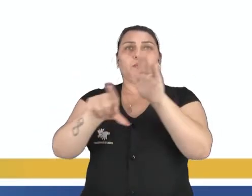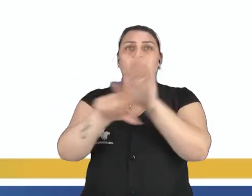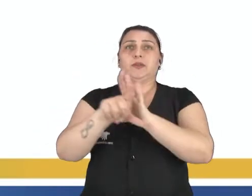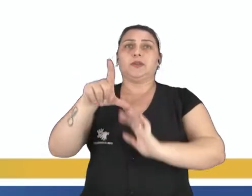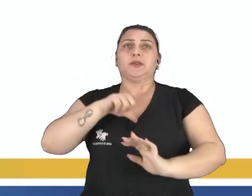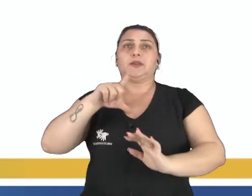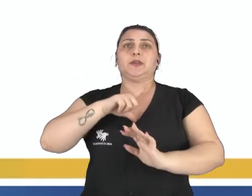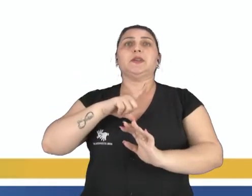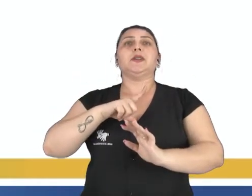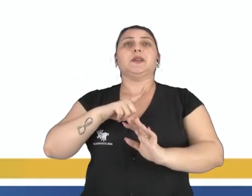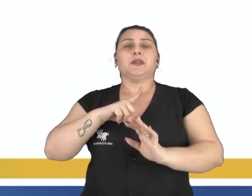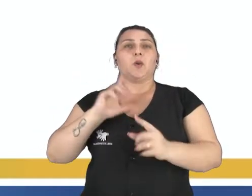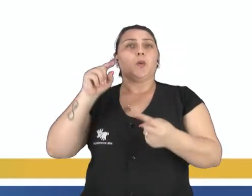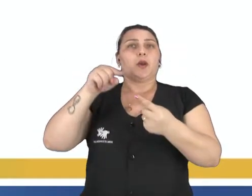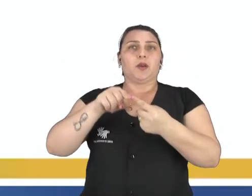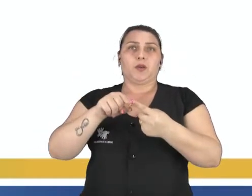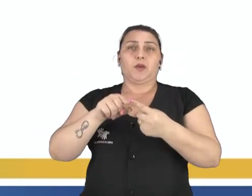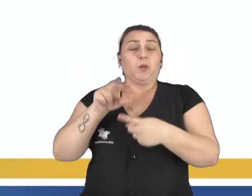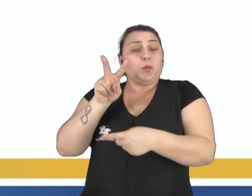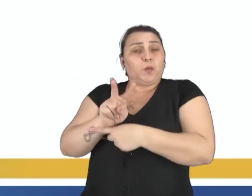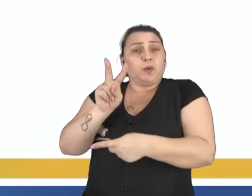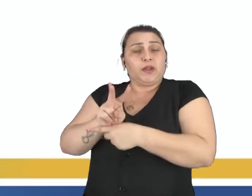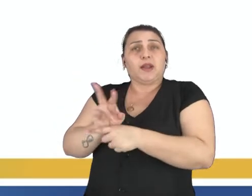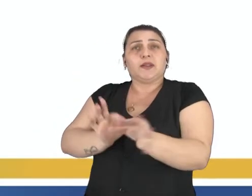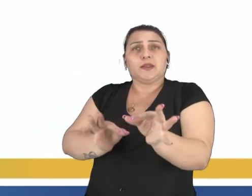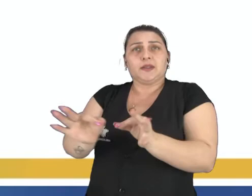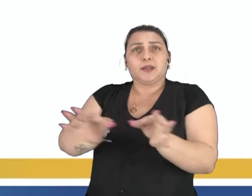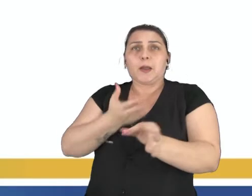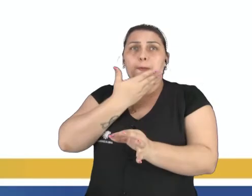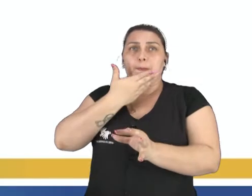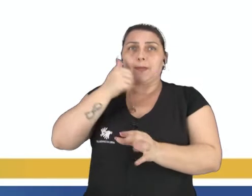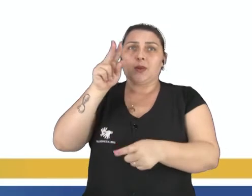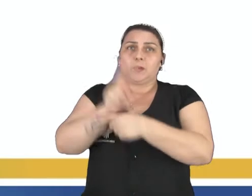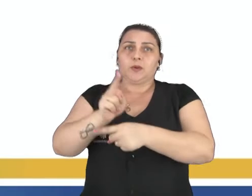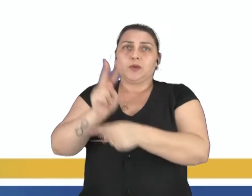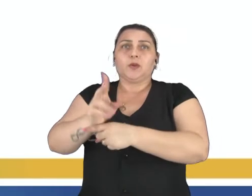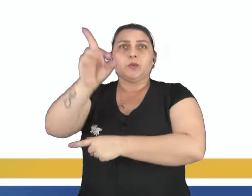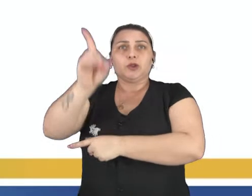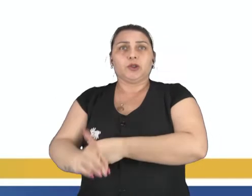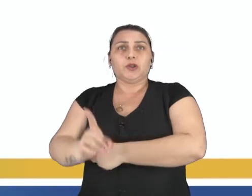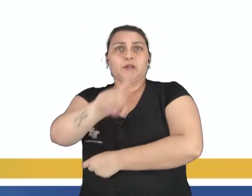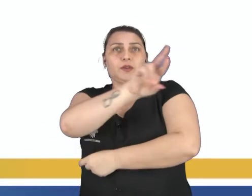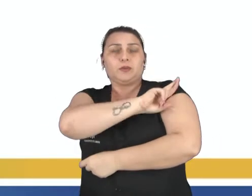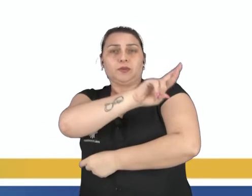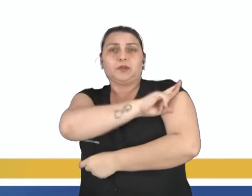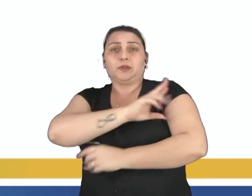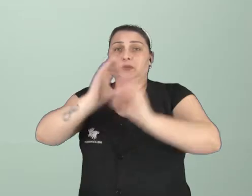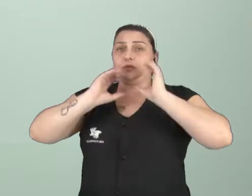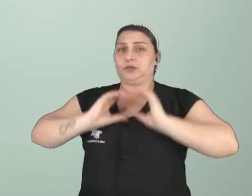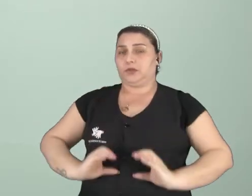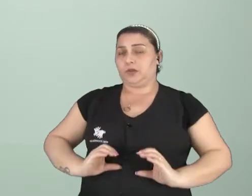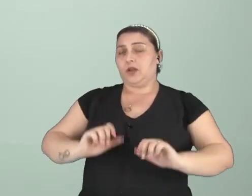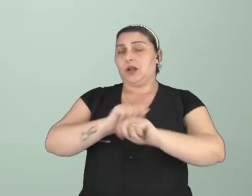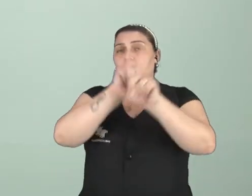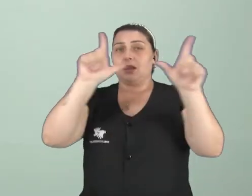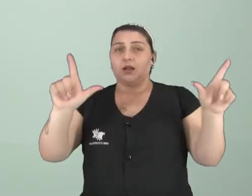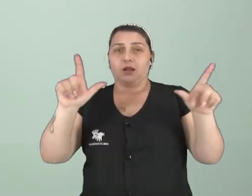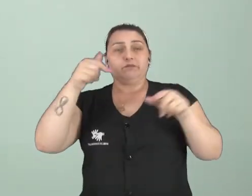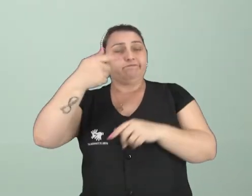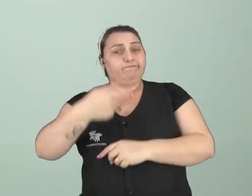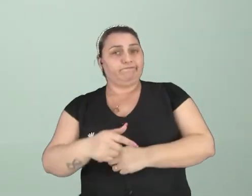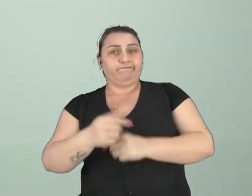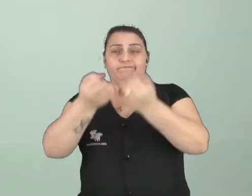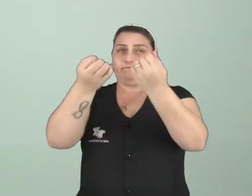que possuíam caráter de manutenção da ordem, além de melhor proteger os direitos e deveres dos cidadãos. É claro que a gente não está